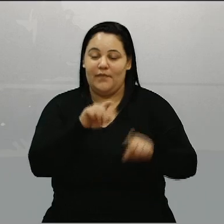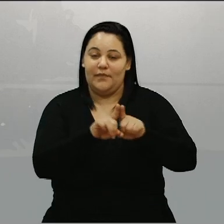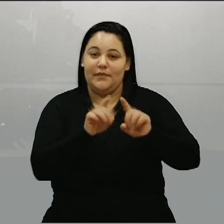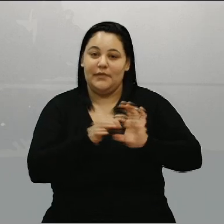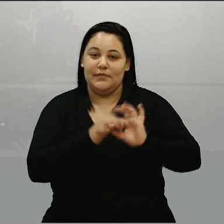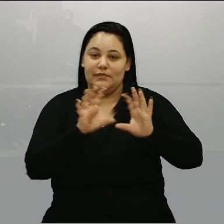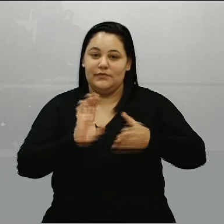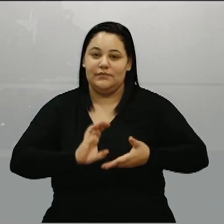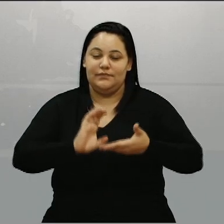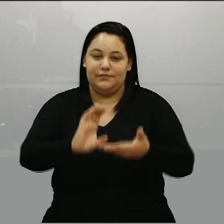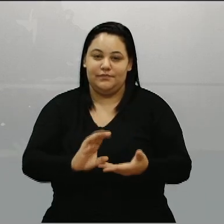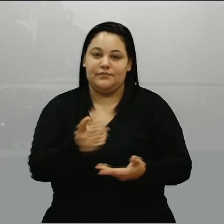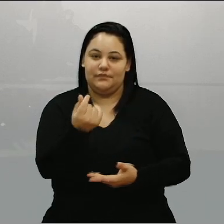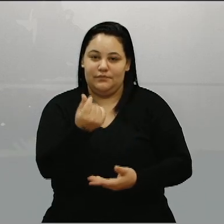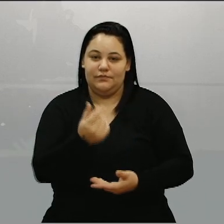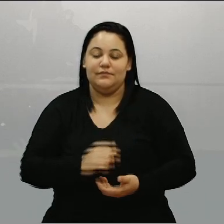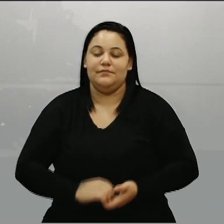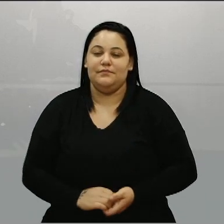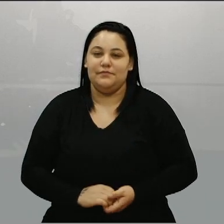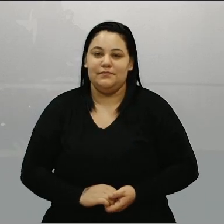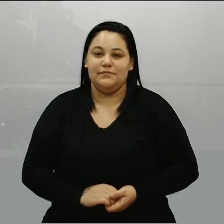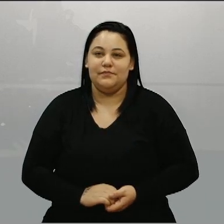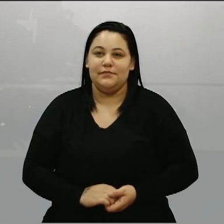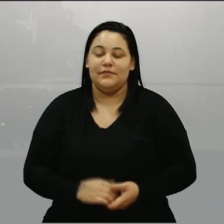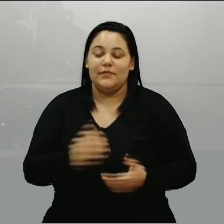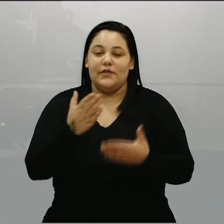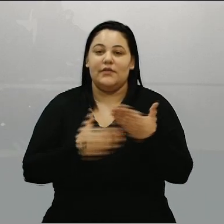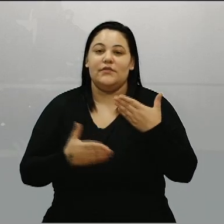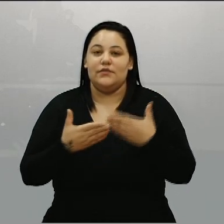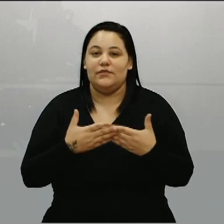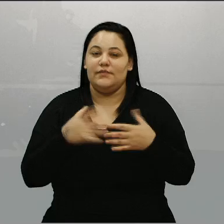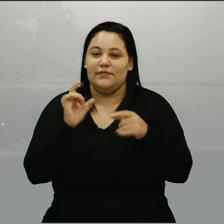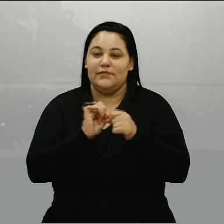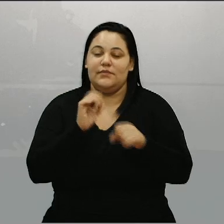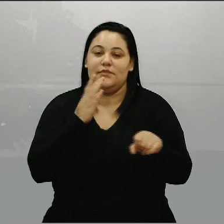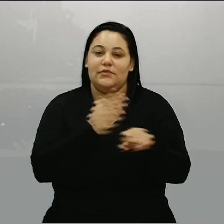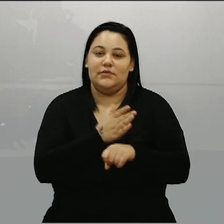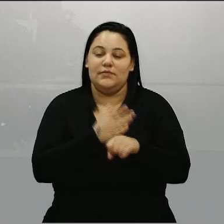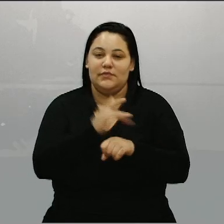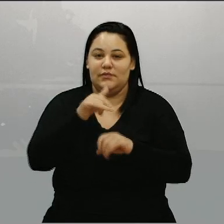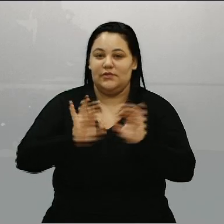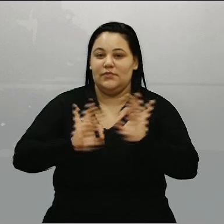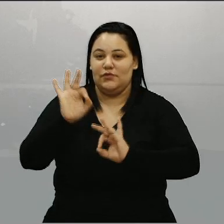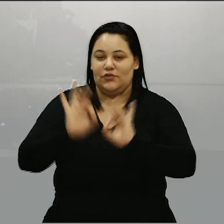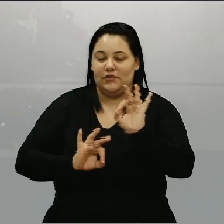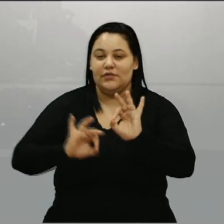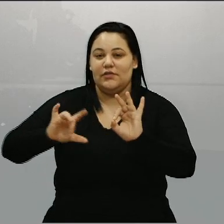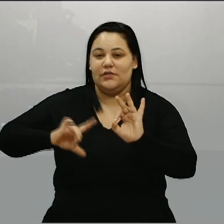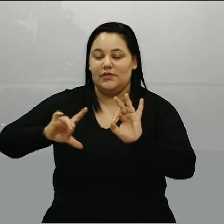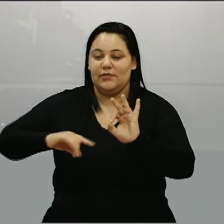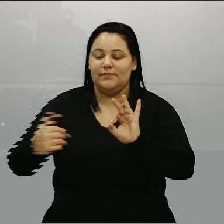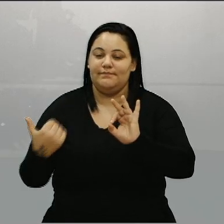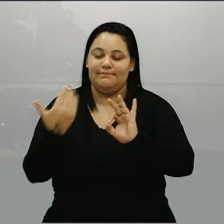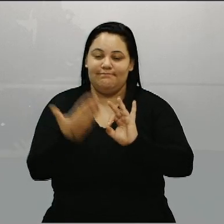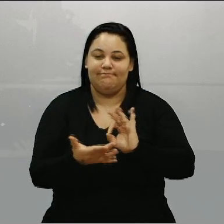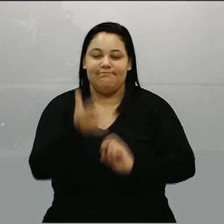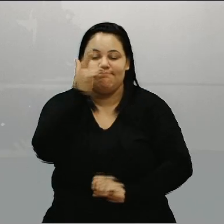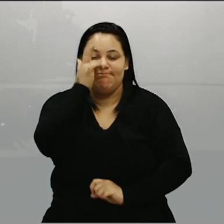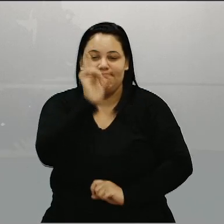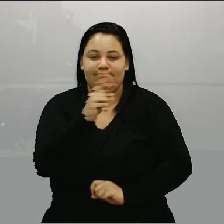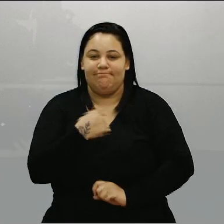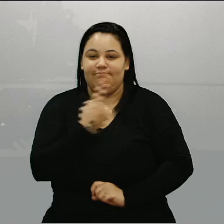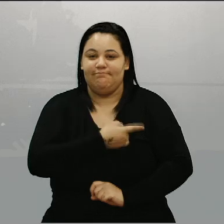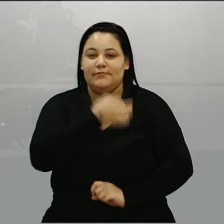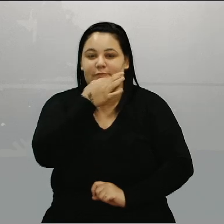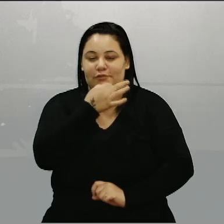da emenda parlamentar. E a todos que fizeram parte desse projeto que trouxe essa conquista ao nosso